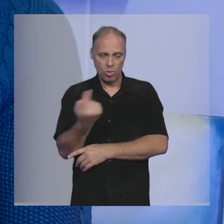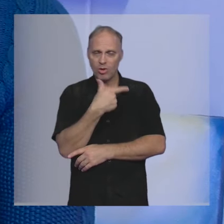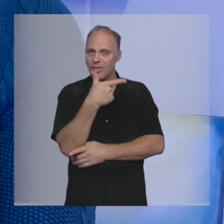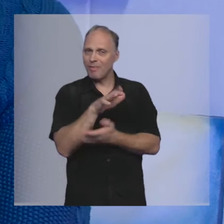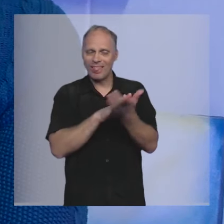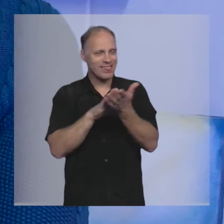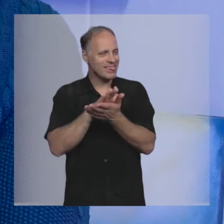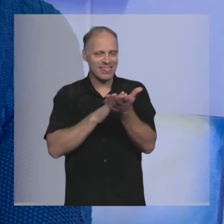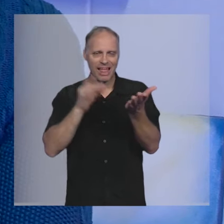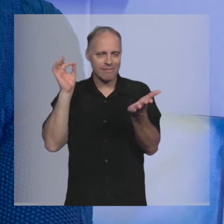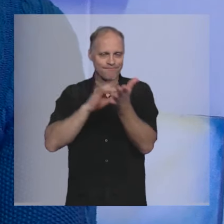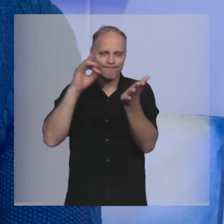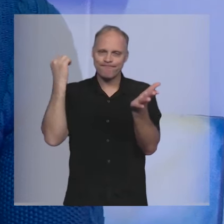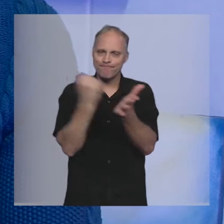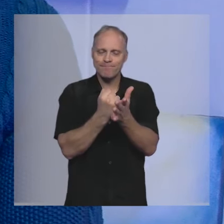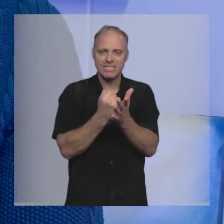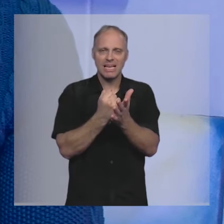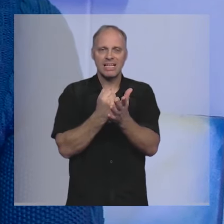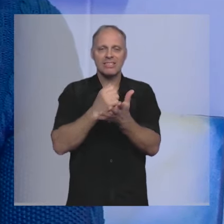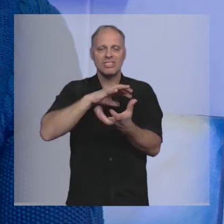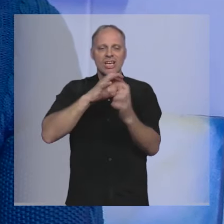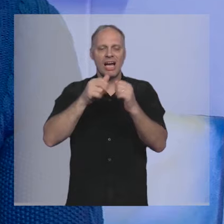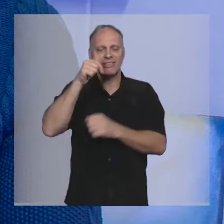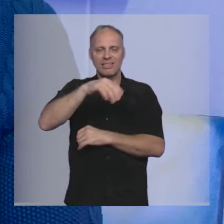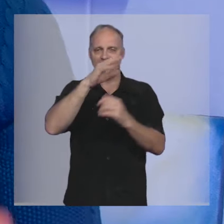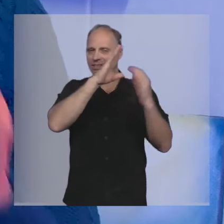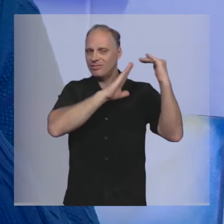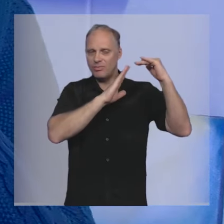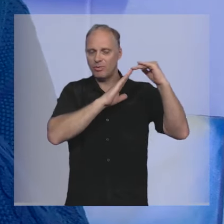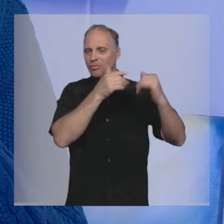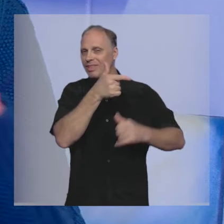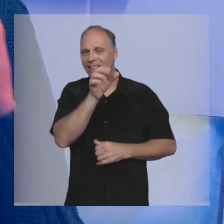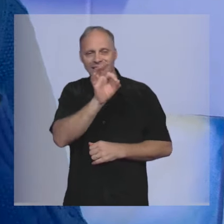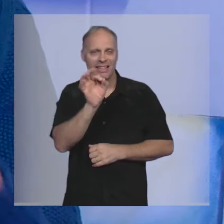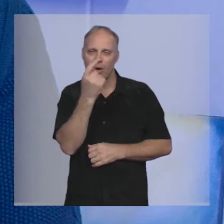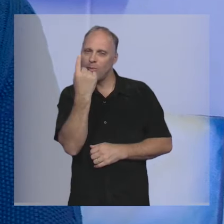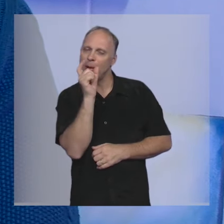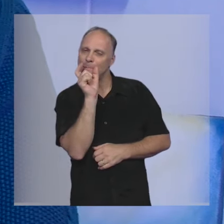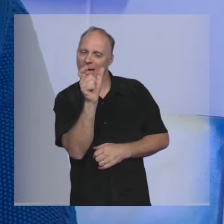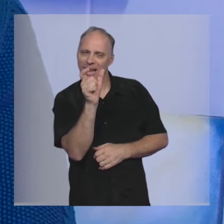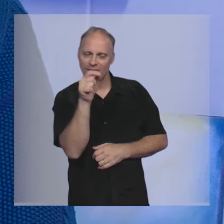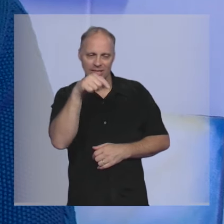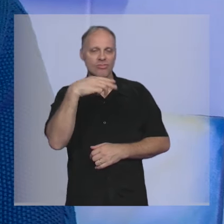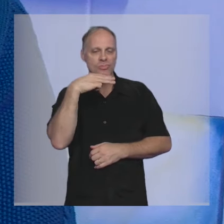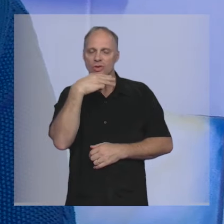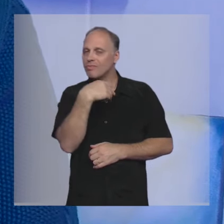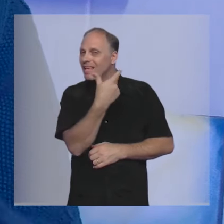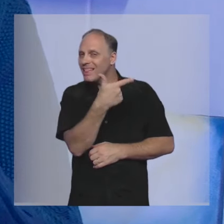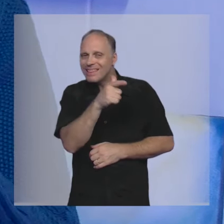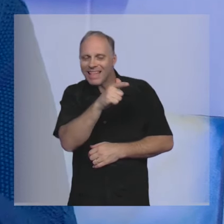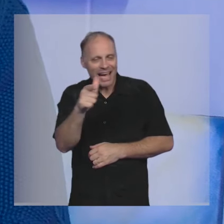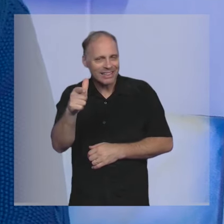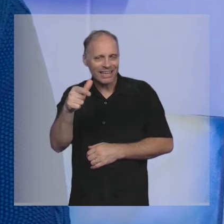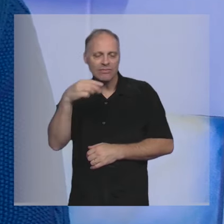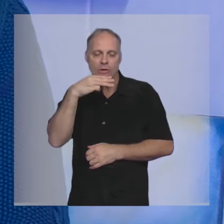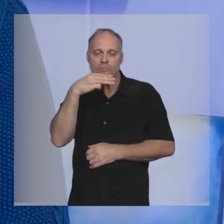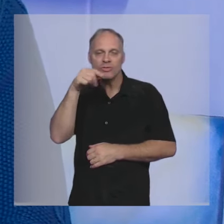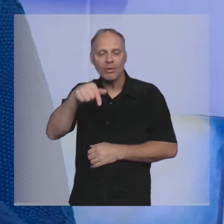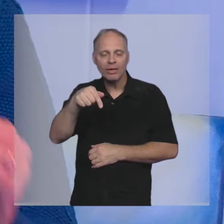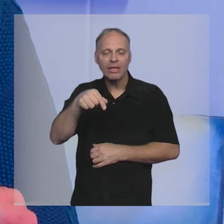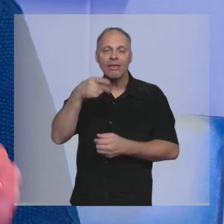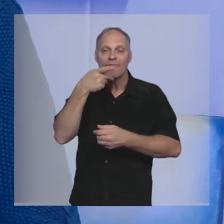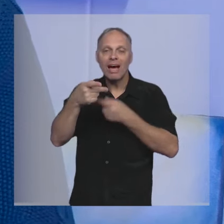nada registrado sobre arte em São Leopoldo. Não existe uma palavra aqui no museu que